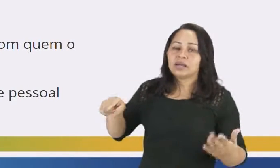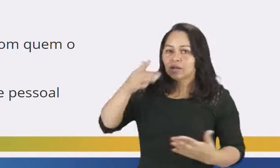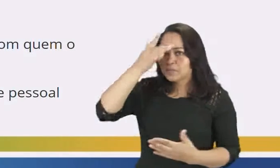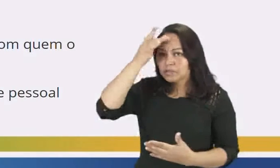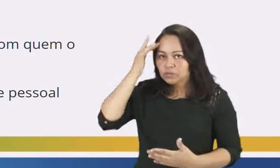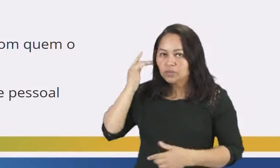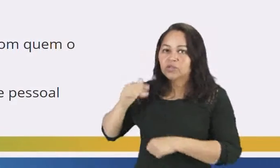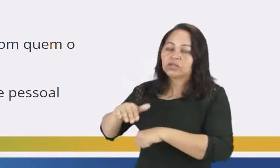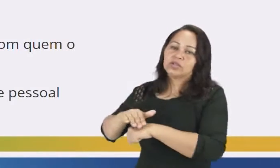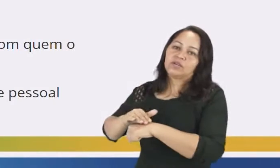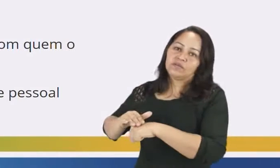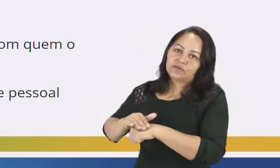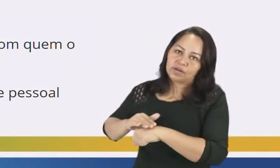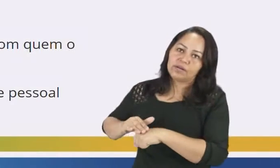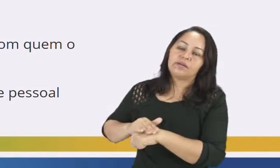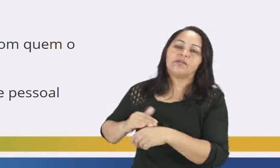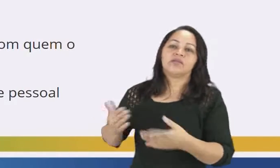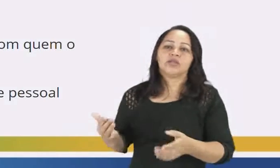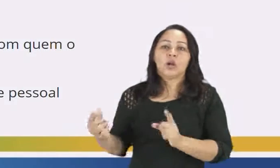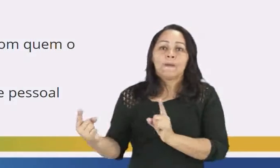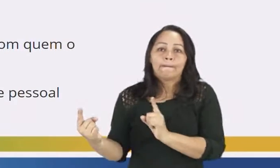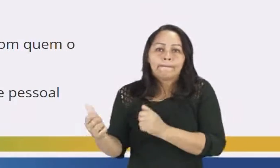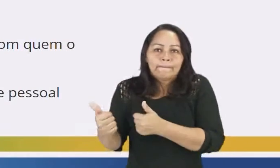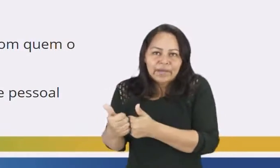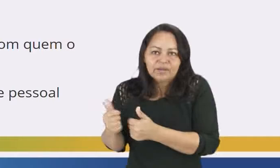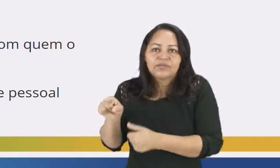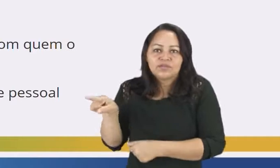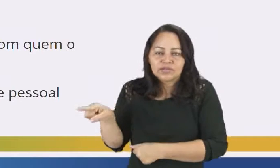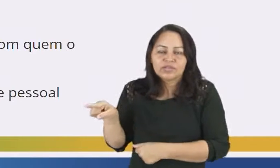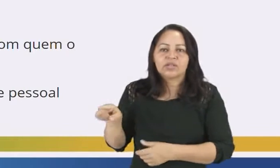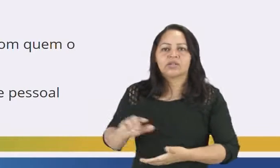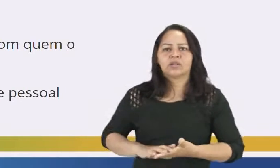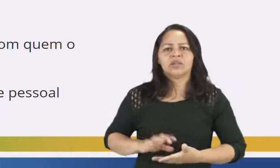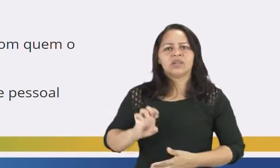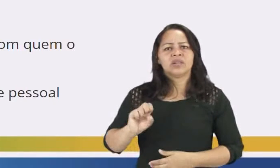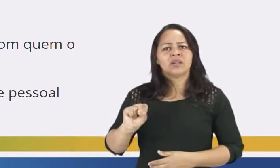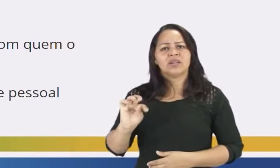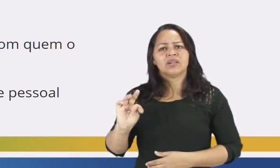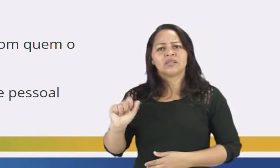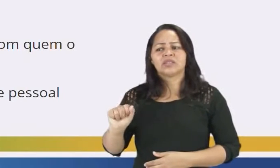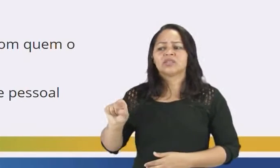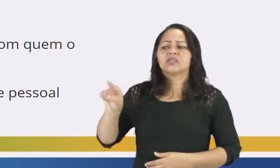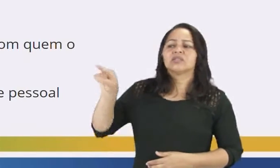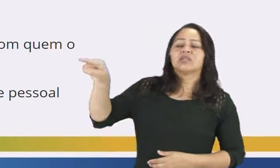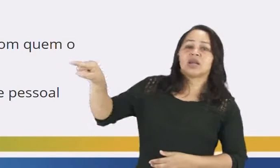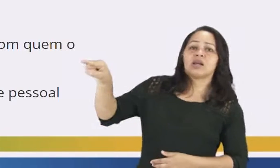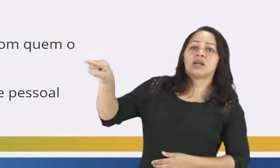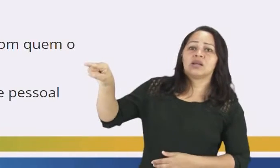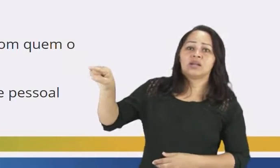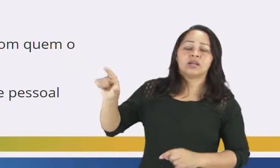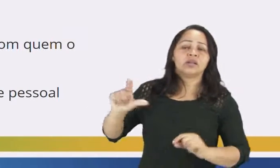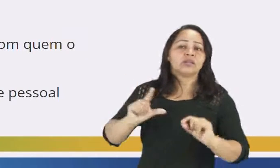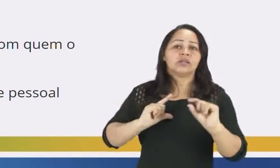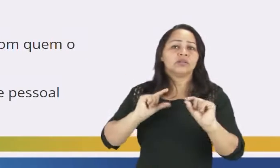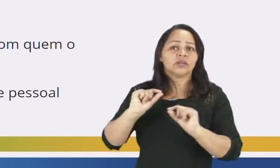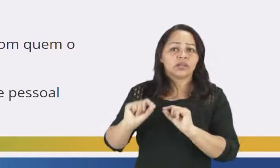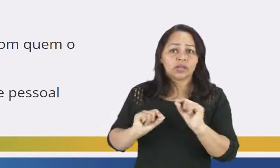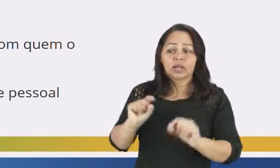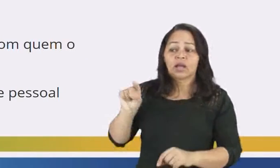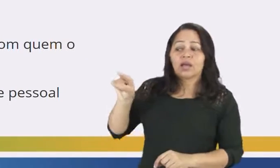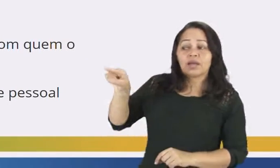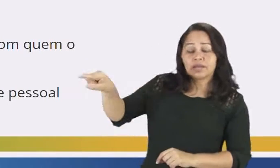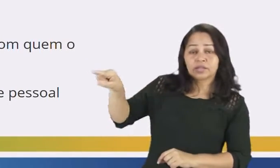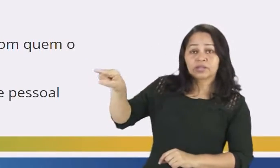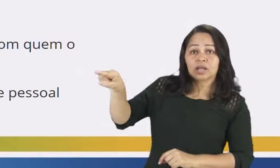está falando, está mais perto de você, certo? E esta, porque o interlocutor tem a caneta com ele.